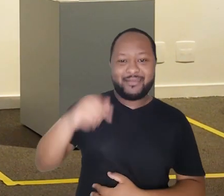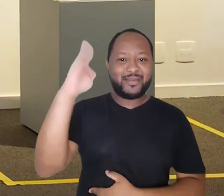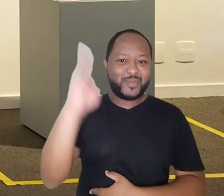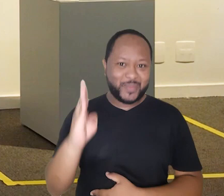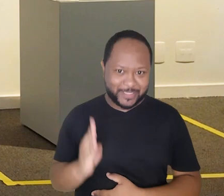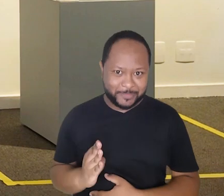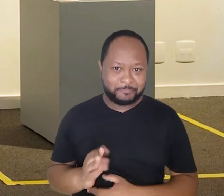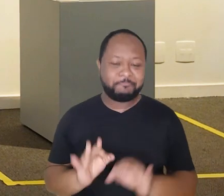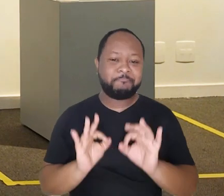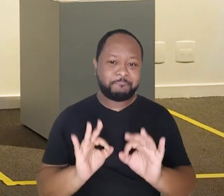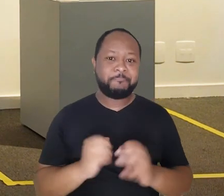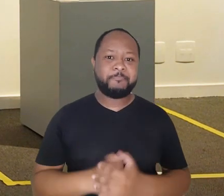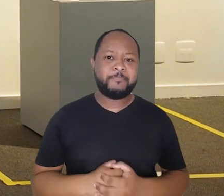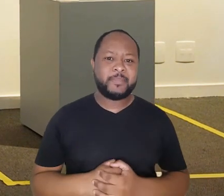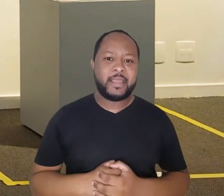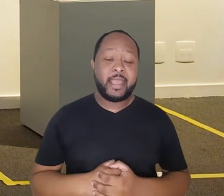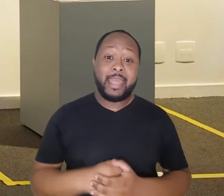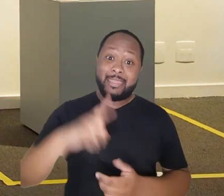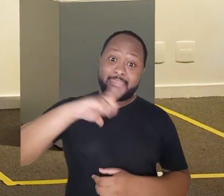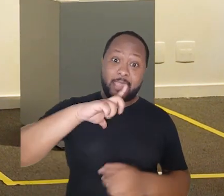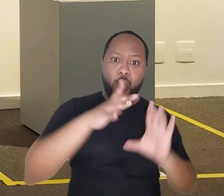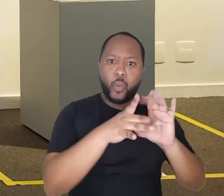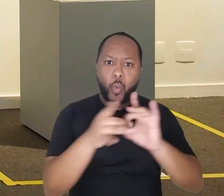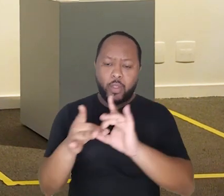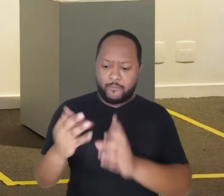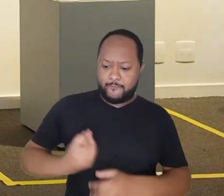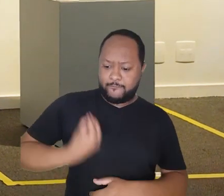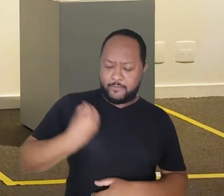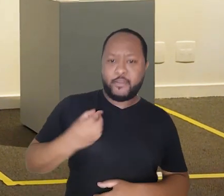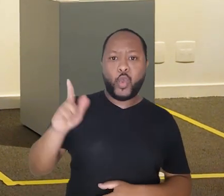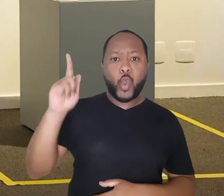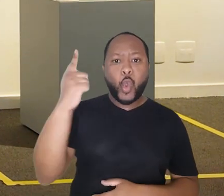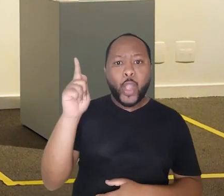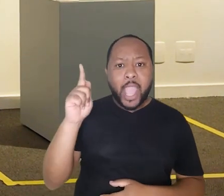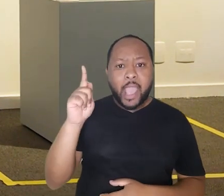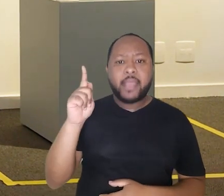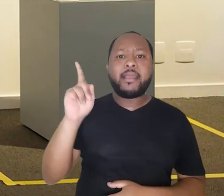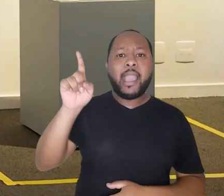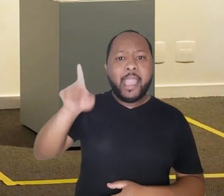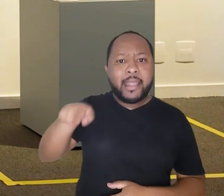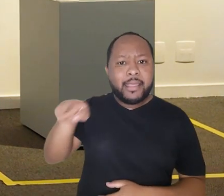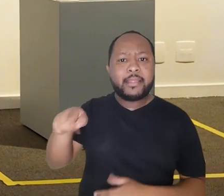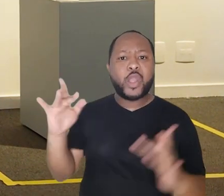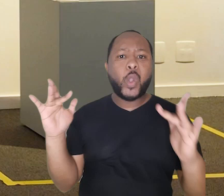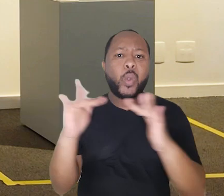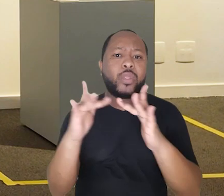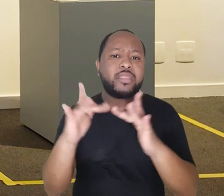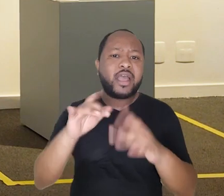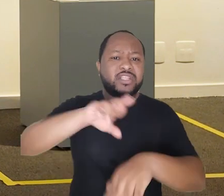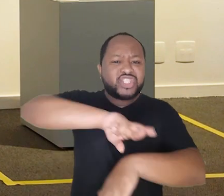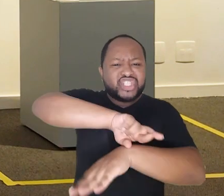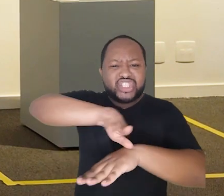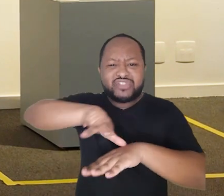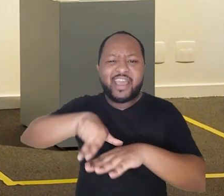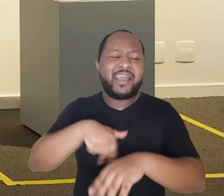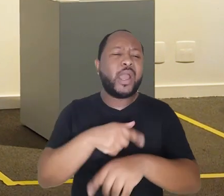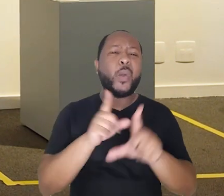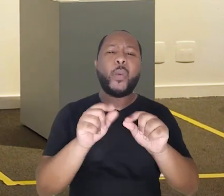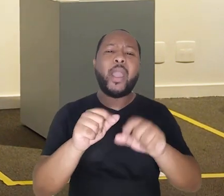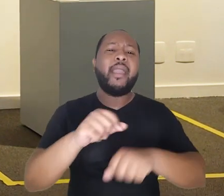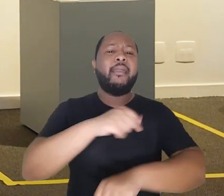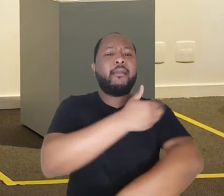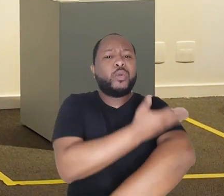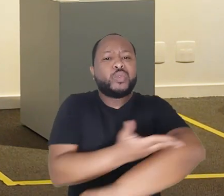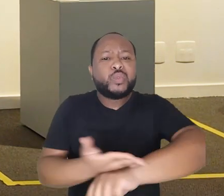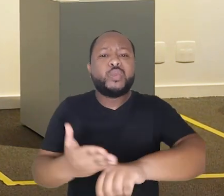Brasil, especificamente em Goiânia, de estar em contato com diferentes ritos, festivais,